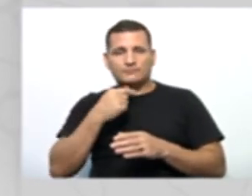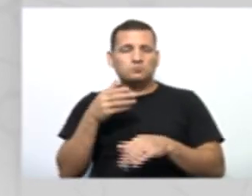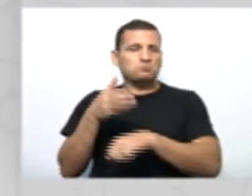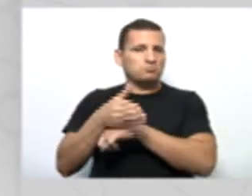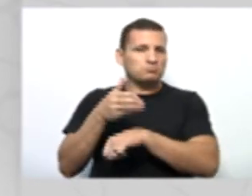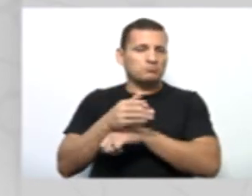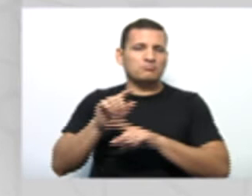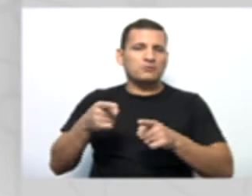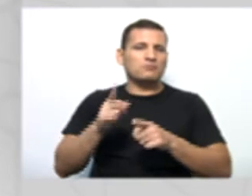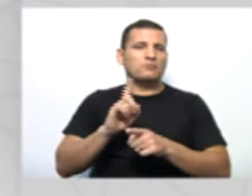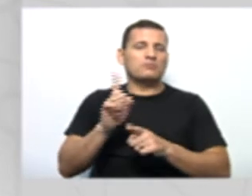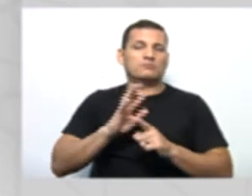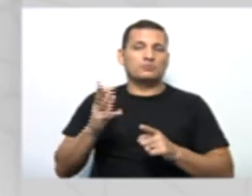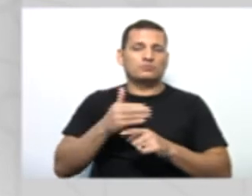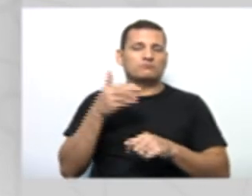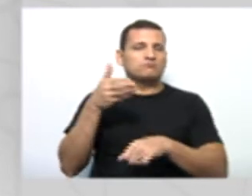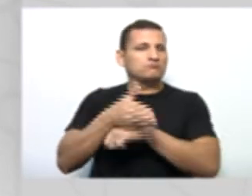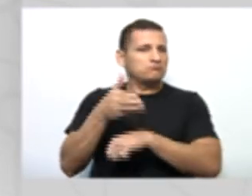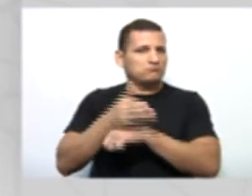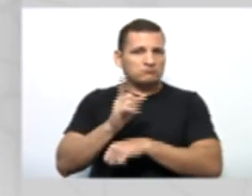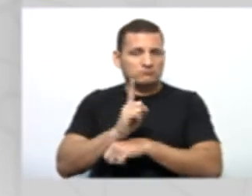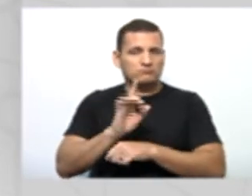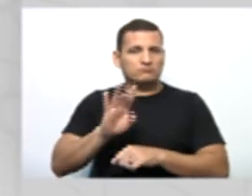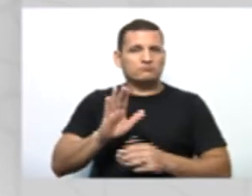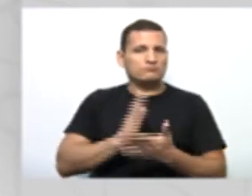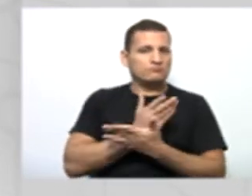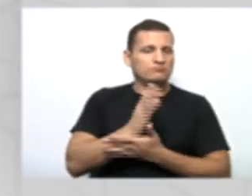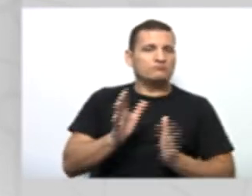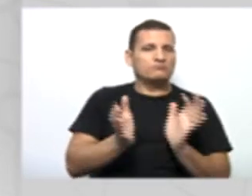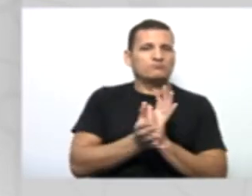homens. Somente algumas classes